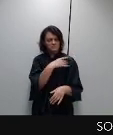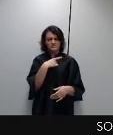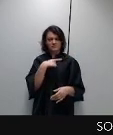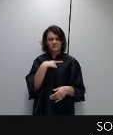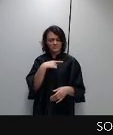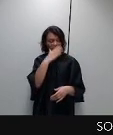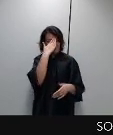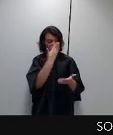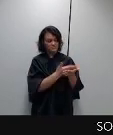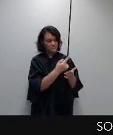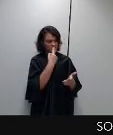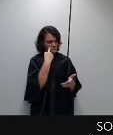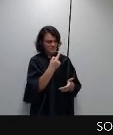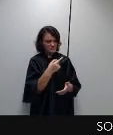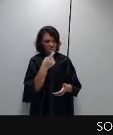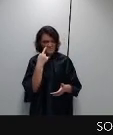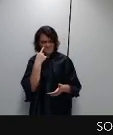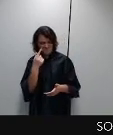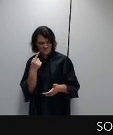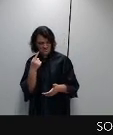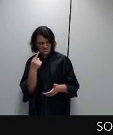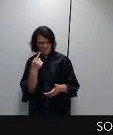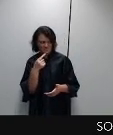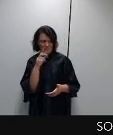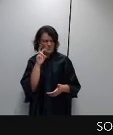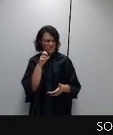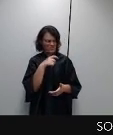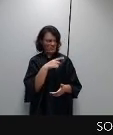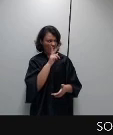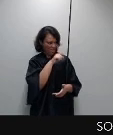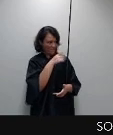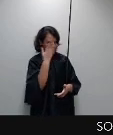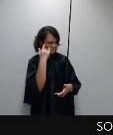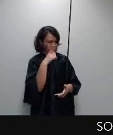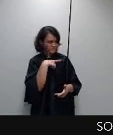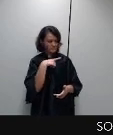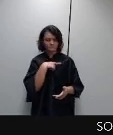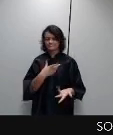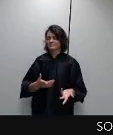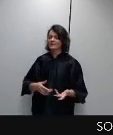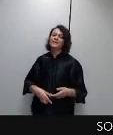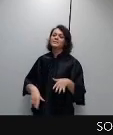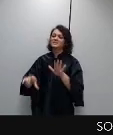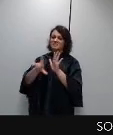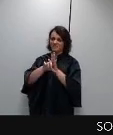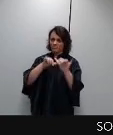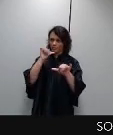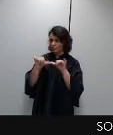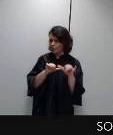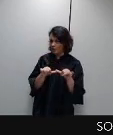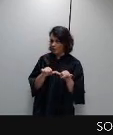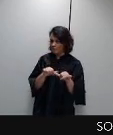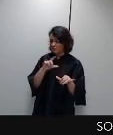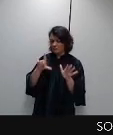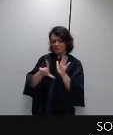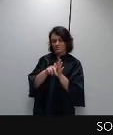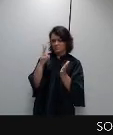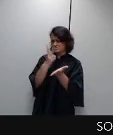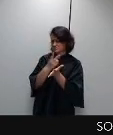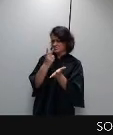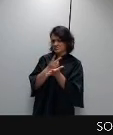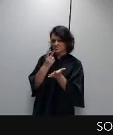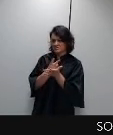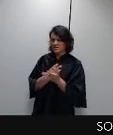tá dizendo vai ser o bicho não acreditar mudou a lei não mudou nenhuma se tivesse havido a repetição da